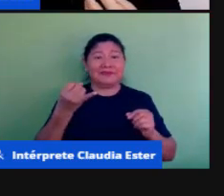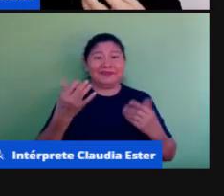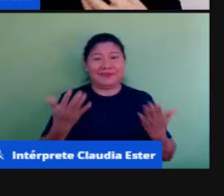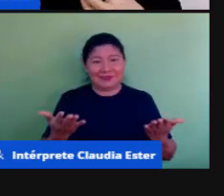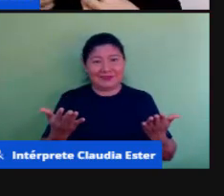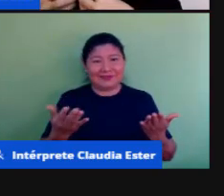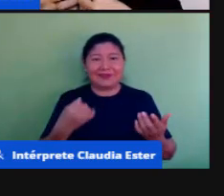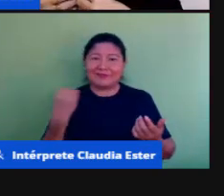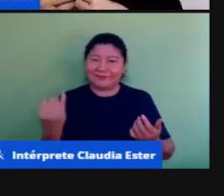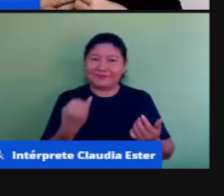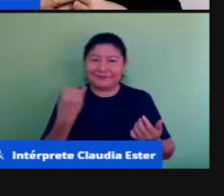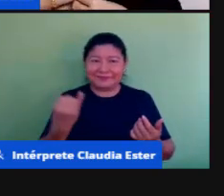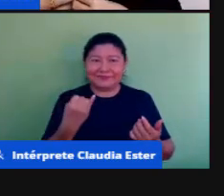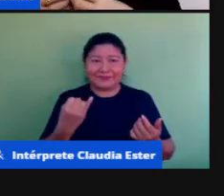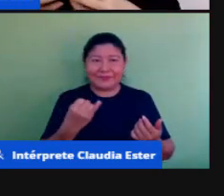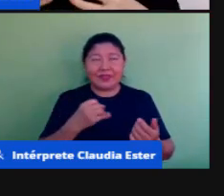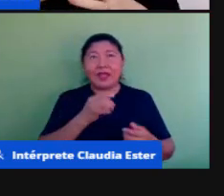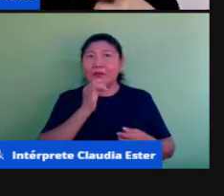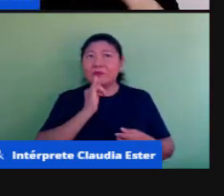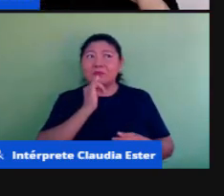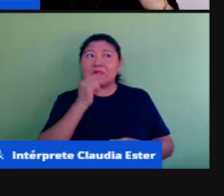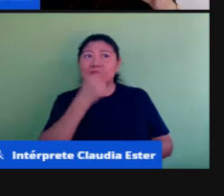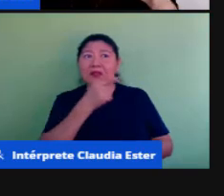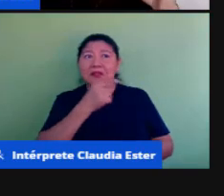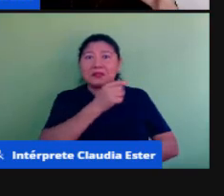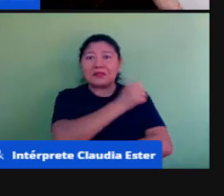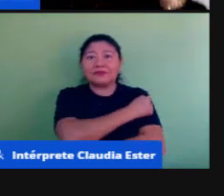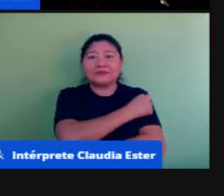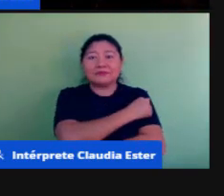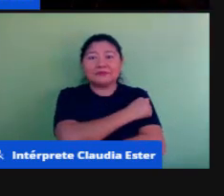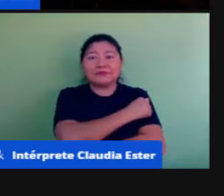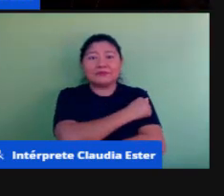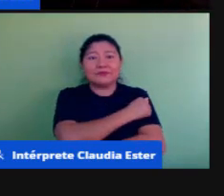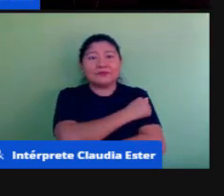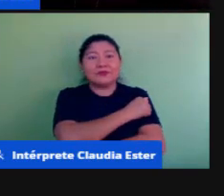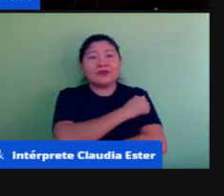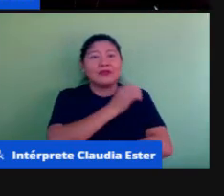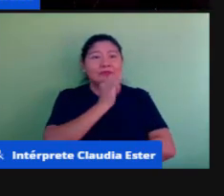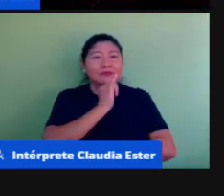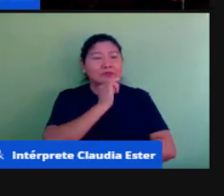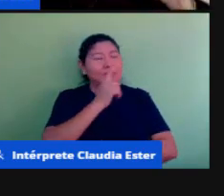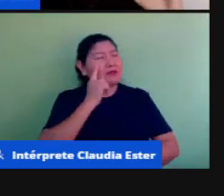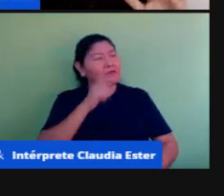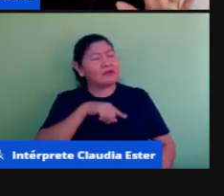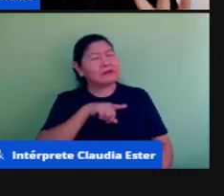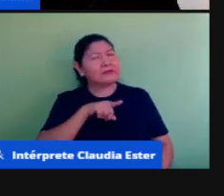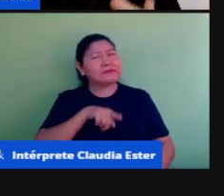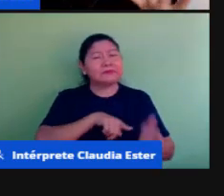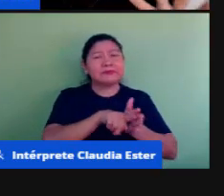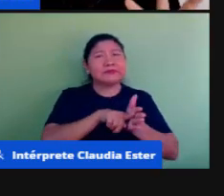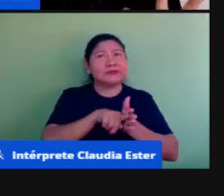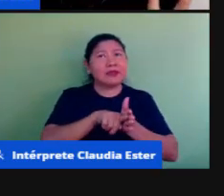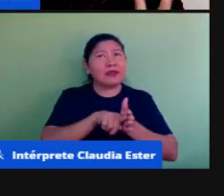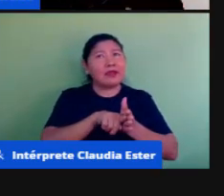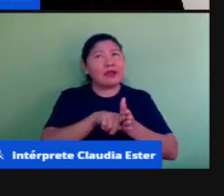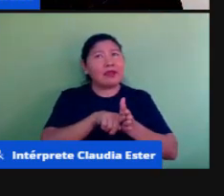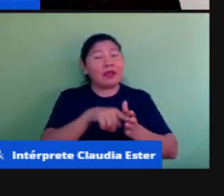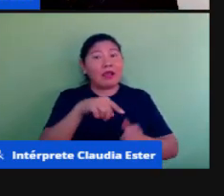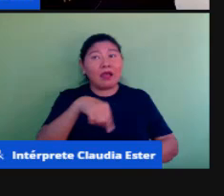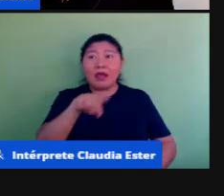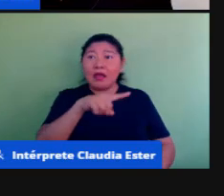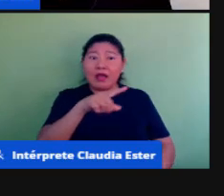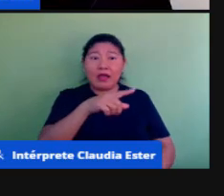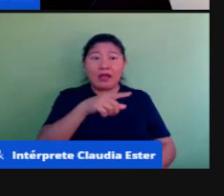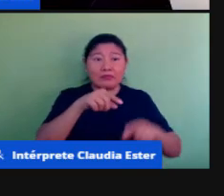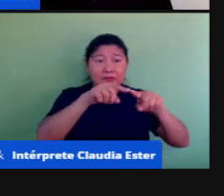Então, aquele aluno, dentro, eu vou fazer um apanhado, né? Então, dentro da minha sala, eu tenho uma